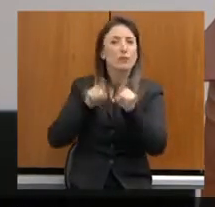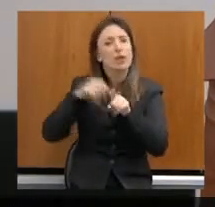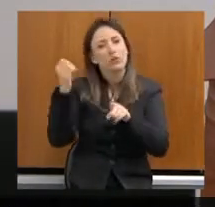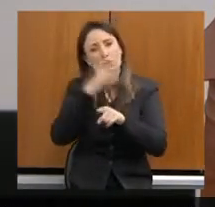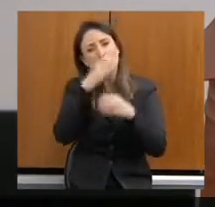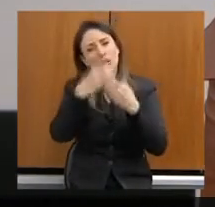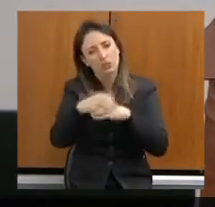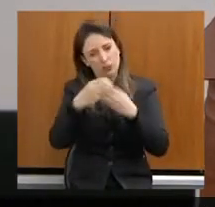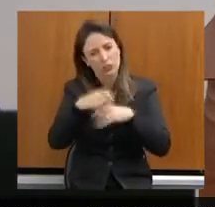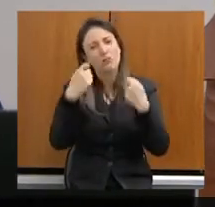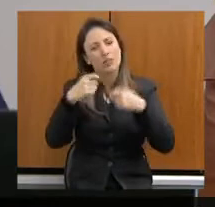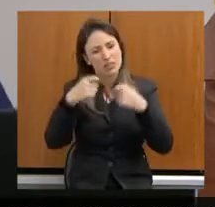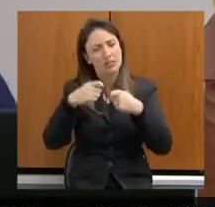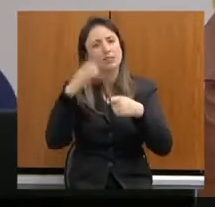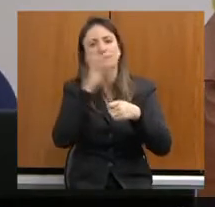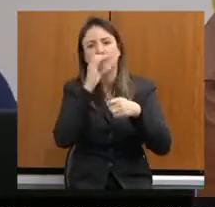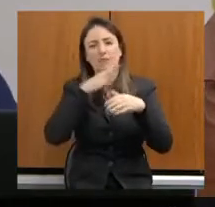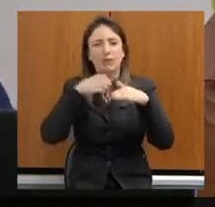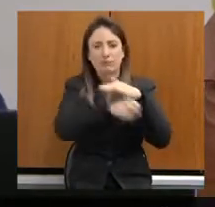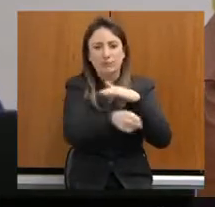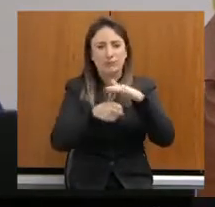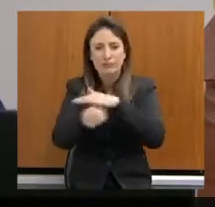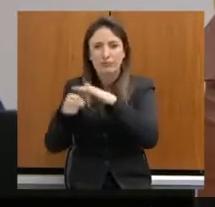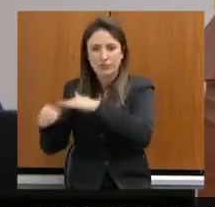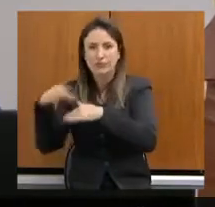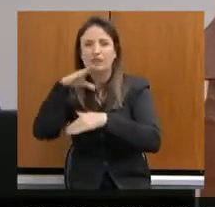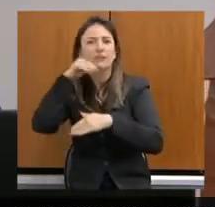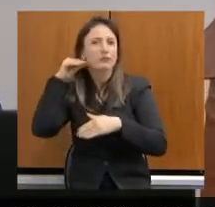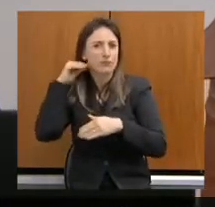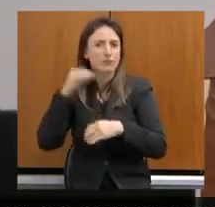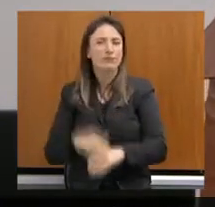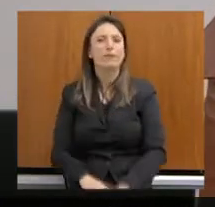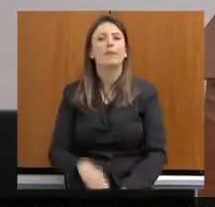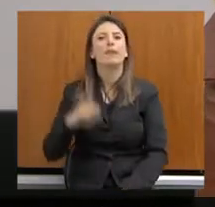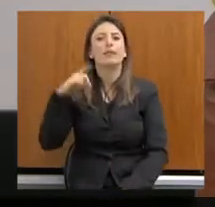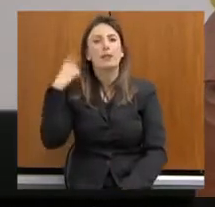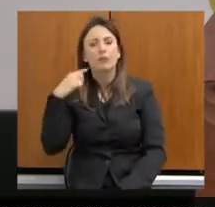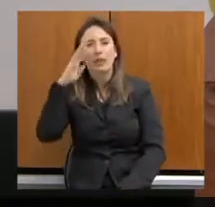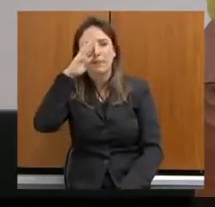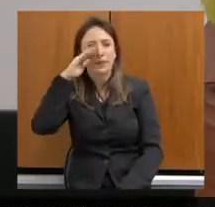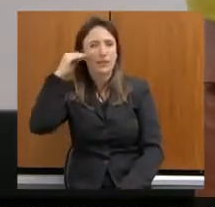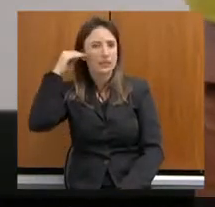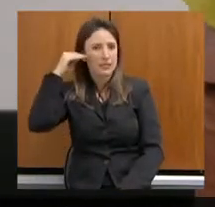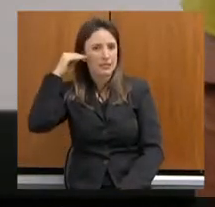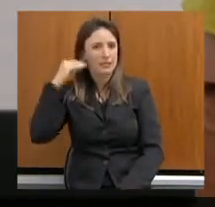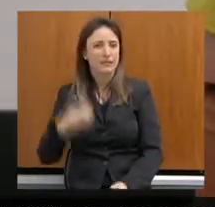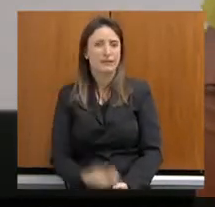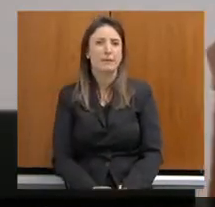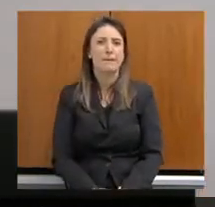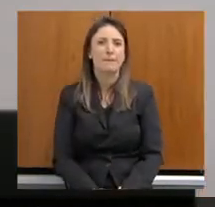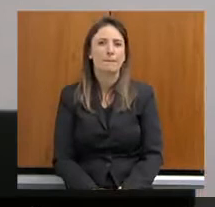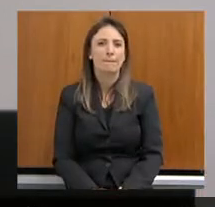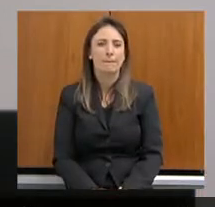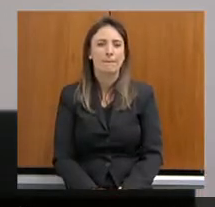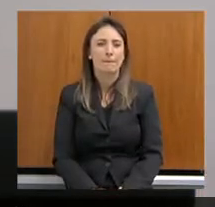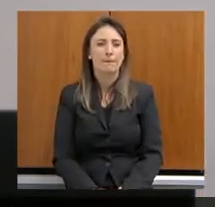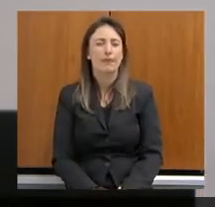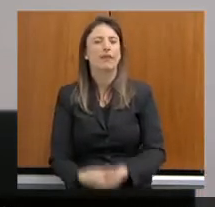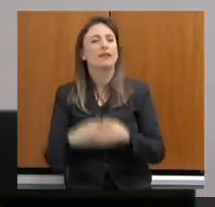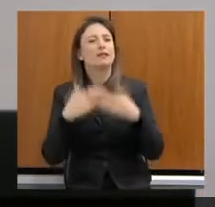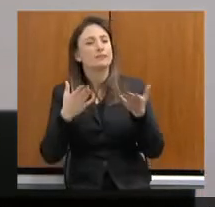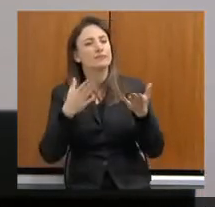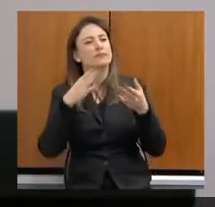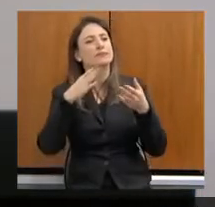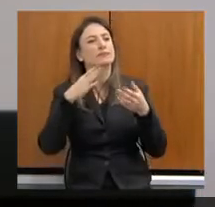concursos antigos e recentes Deputado a Beatriz Cerqueira eu só quero ver celetinha senhor presidente